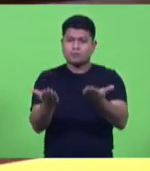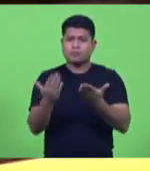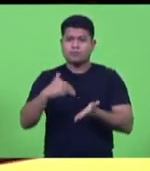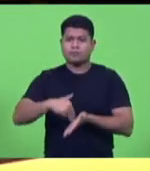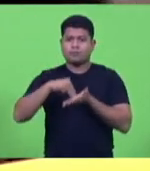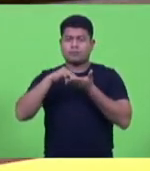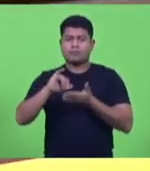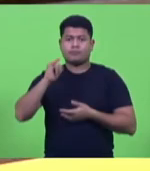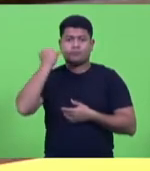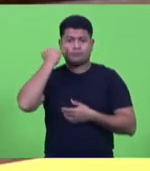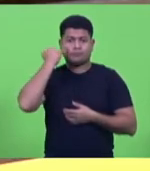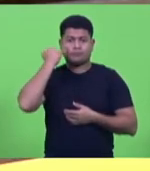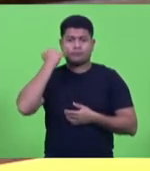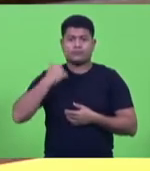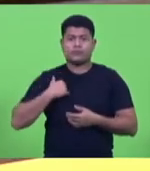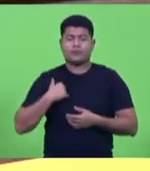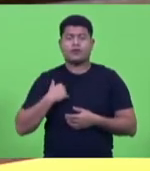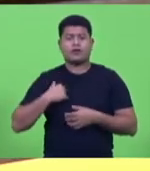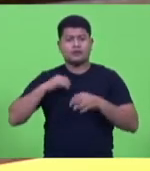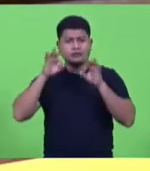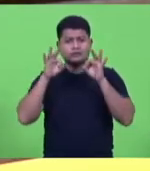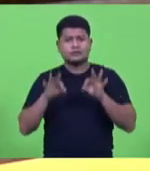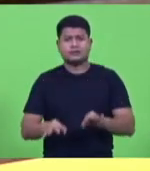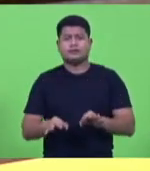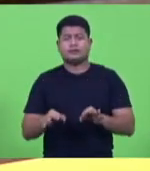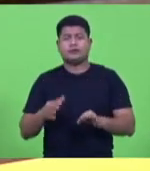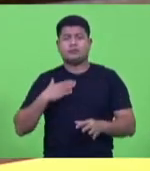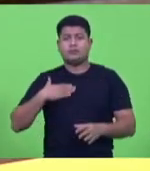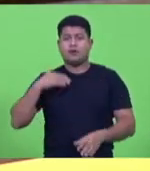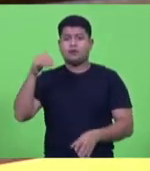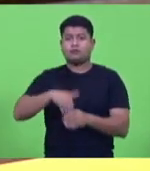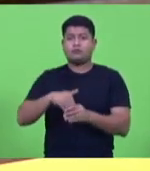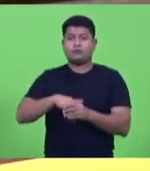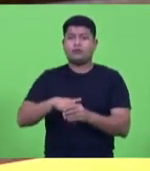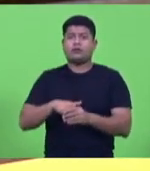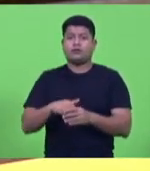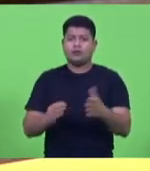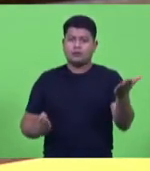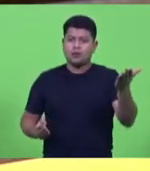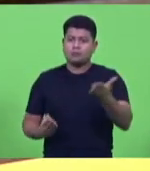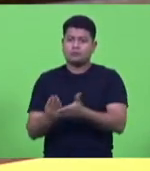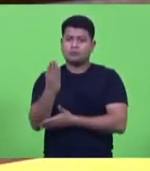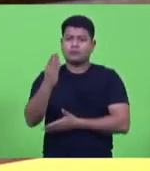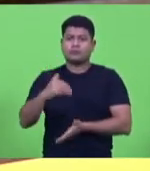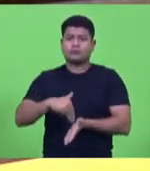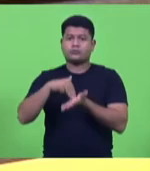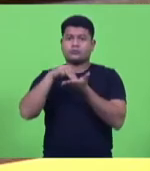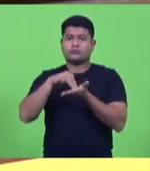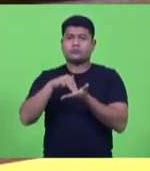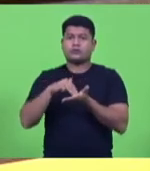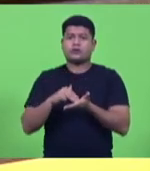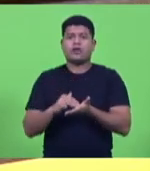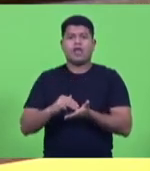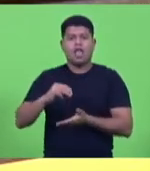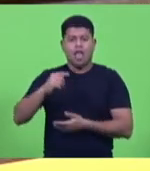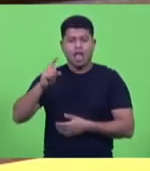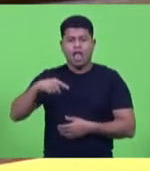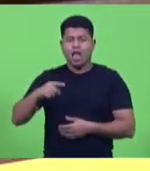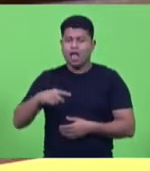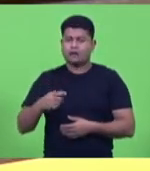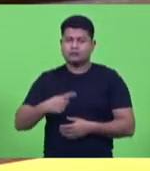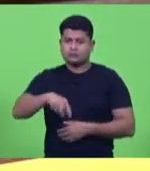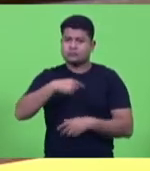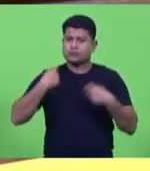Gessé apresentou e, com certeza, meu voto será pela aprovação dessa moção. É o mínimo que essa casa pode